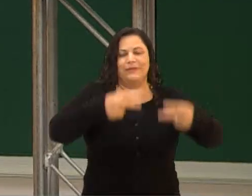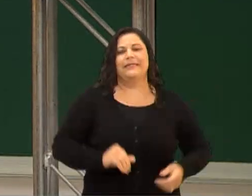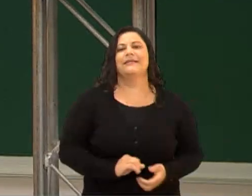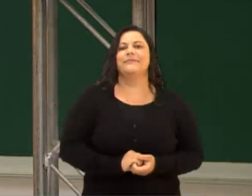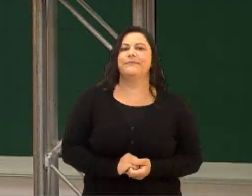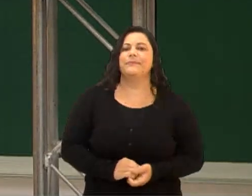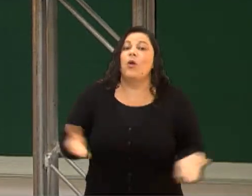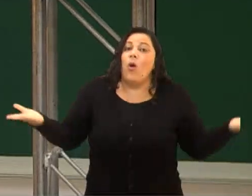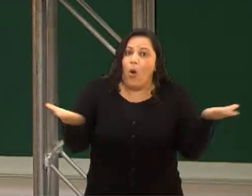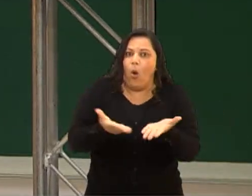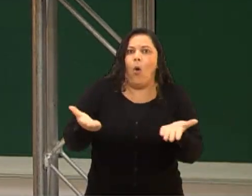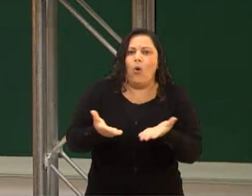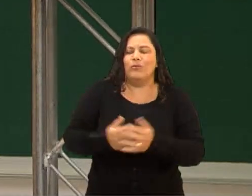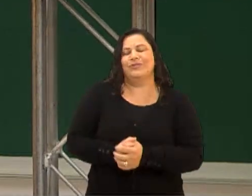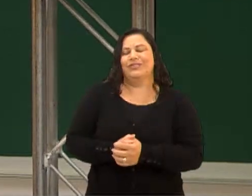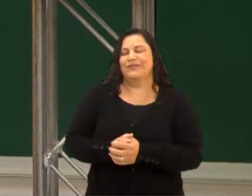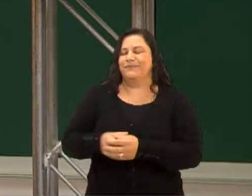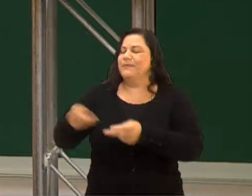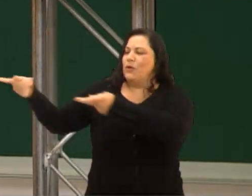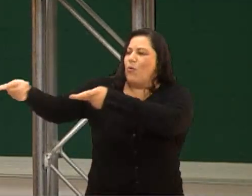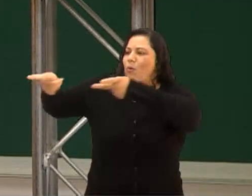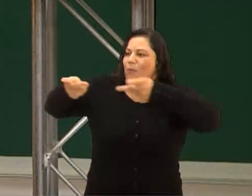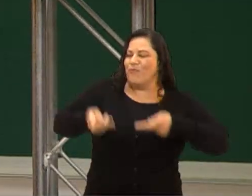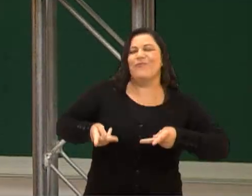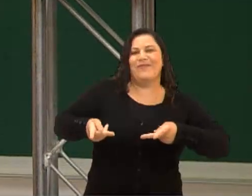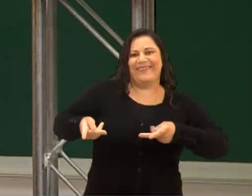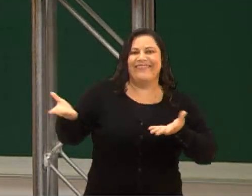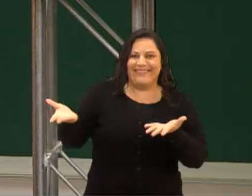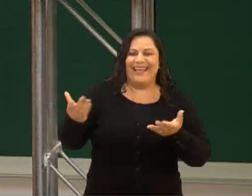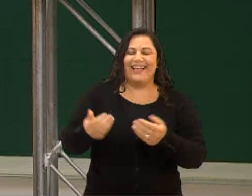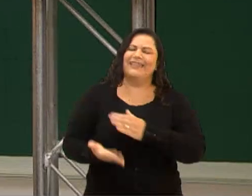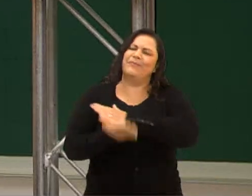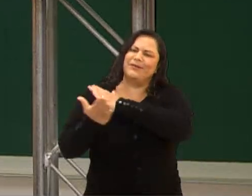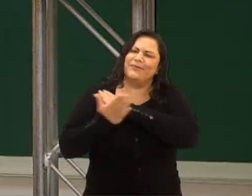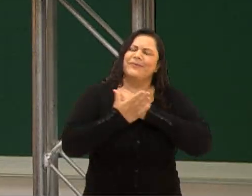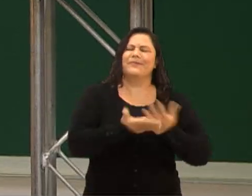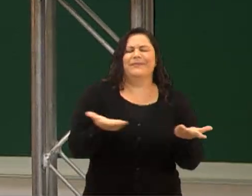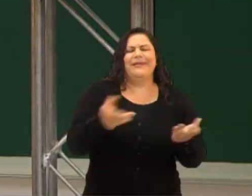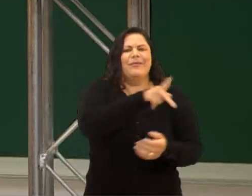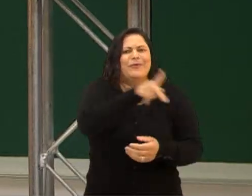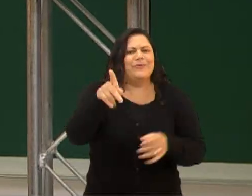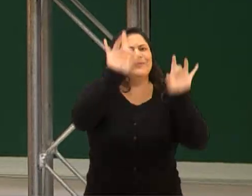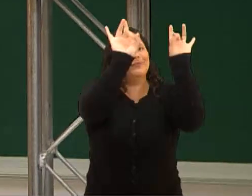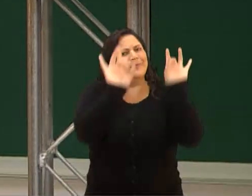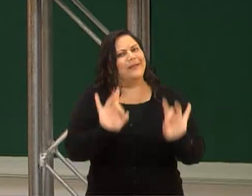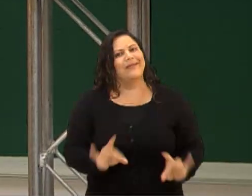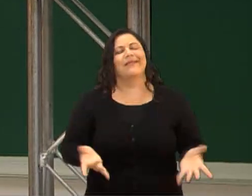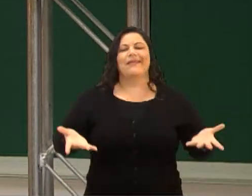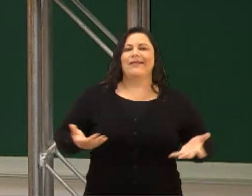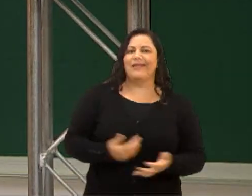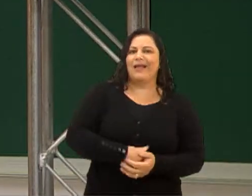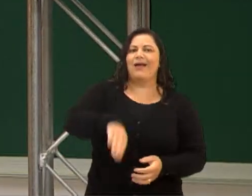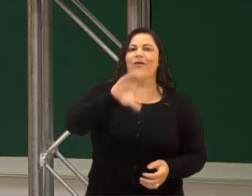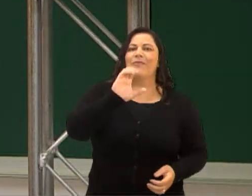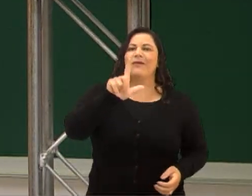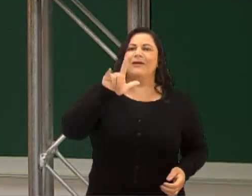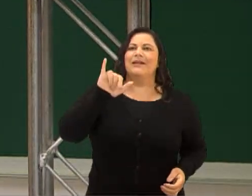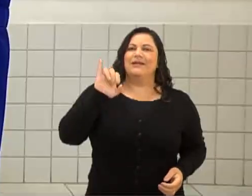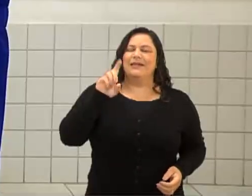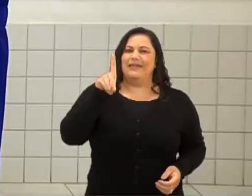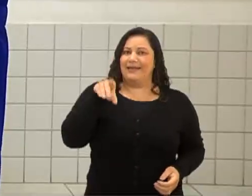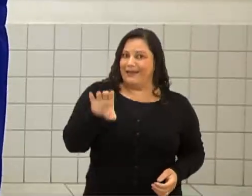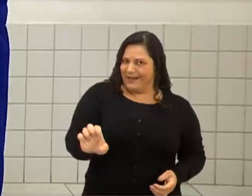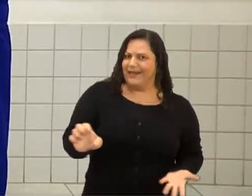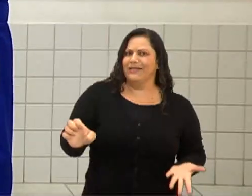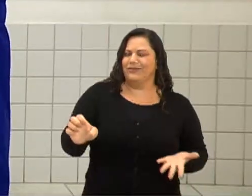Hoje eu trouxe aqui, para contribuir com a nossa aula, uma convidada, uma professora muito especial, muito querida, a professora Cleide, né? Eu vou pedir para